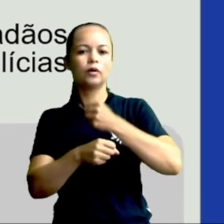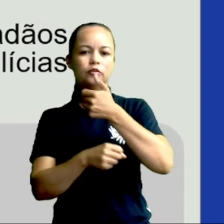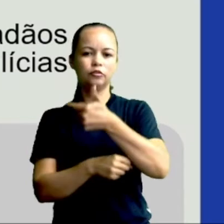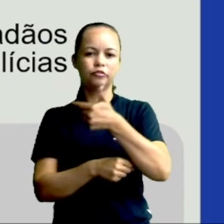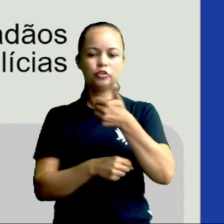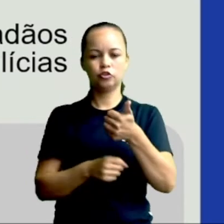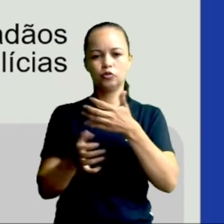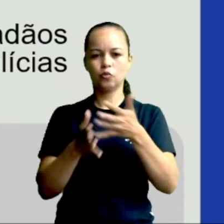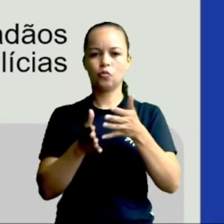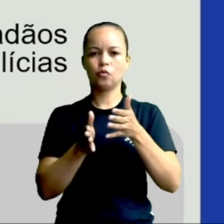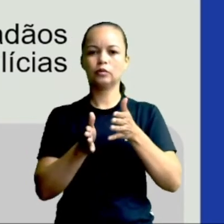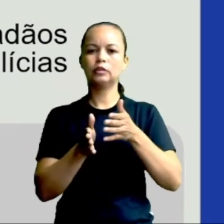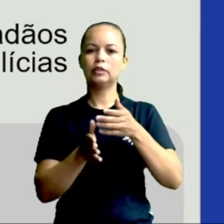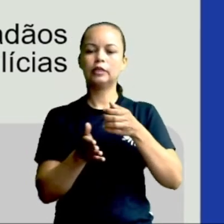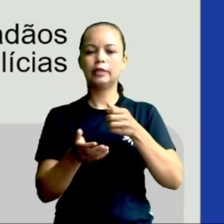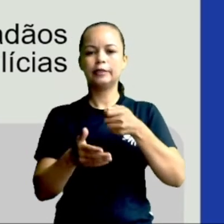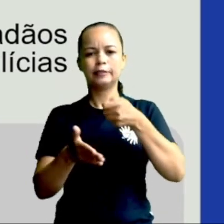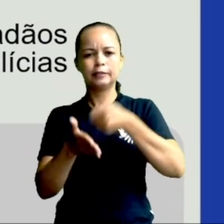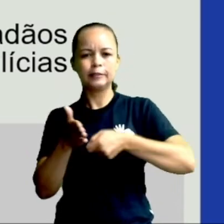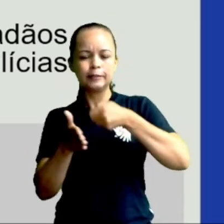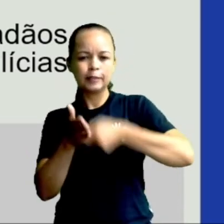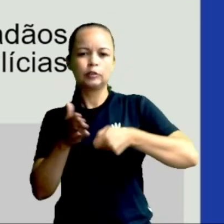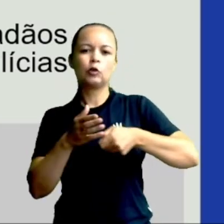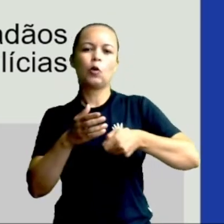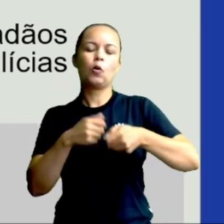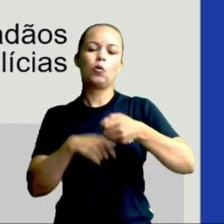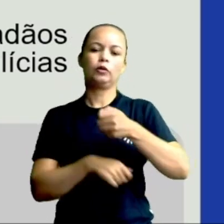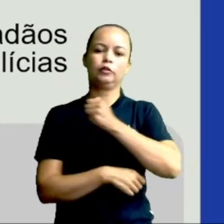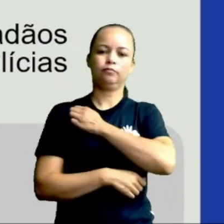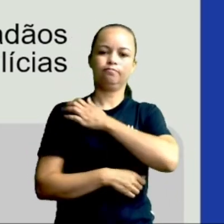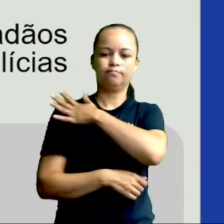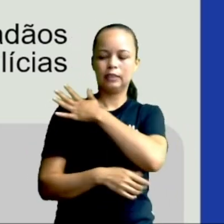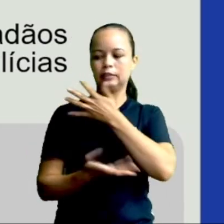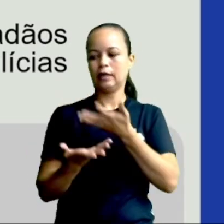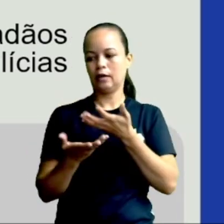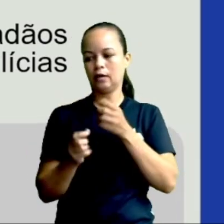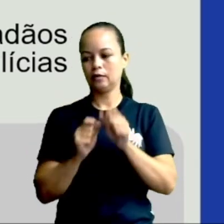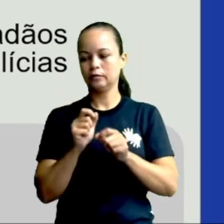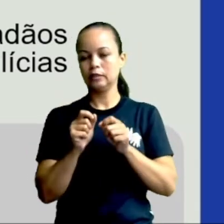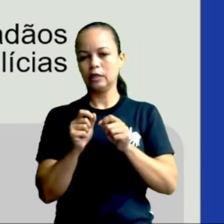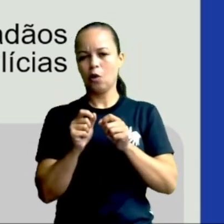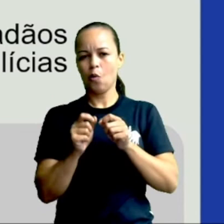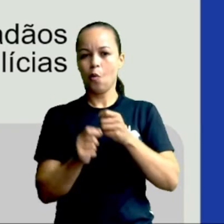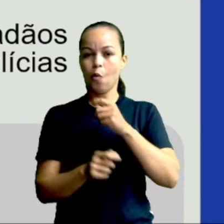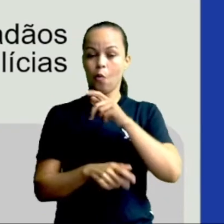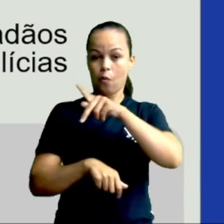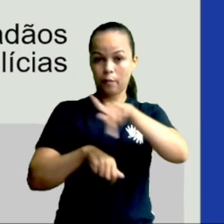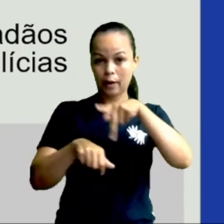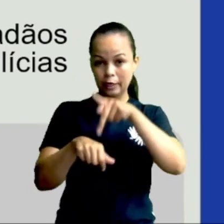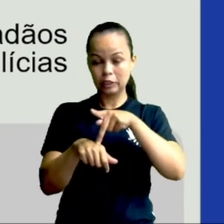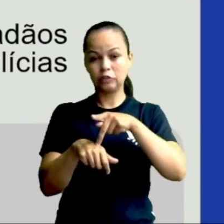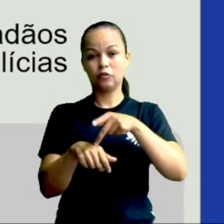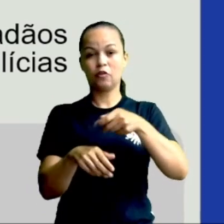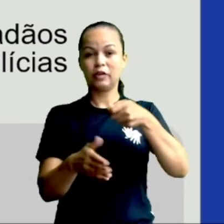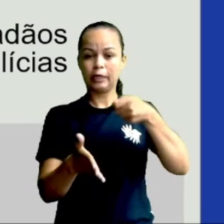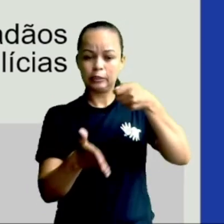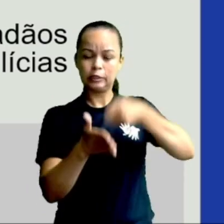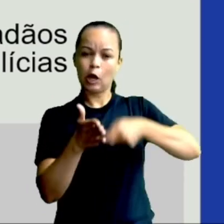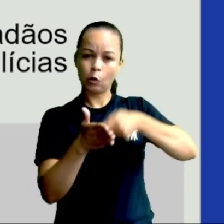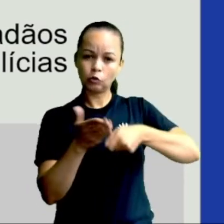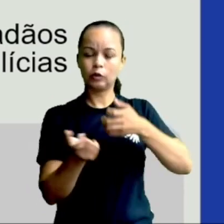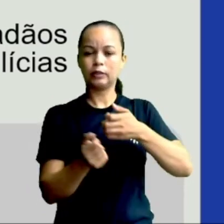período, o próprio nome está dizendo, ditatorial. O país foi governado de maneira autoritária